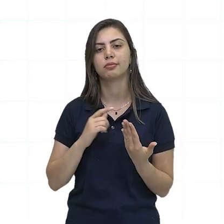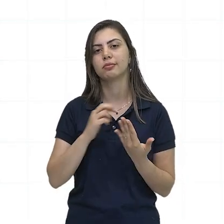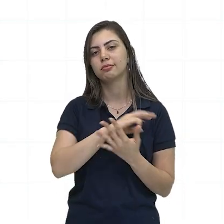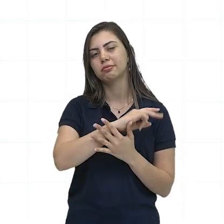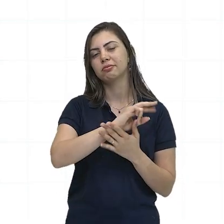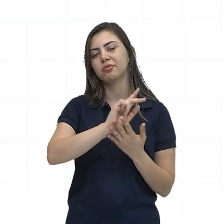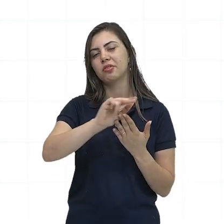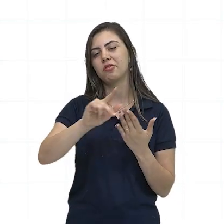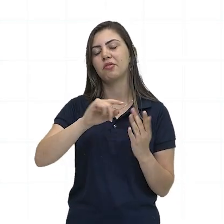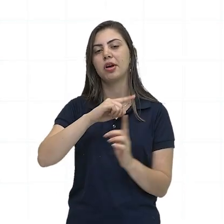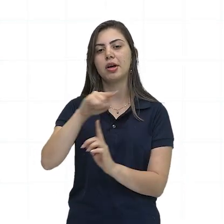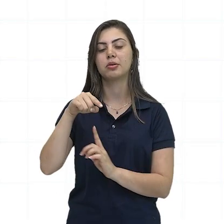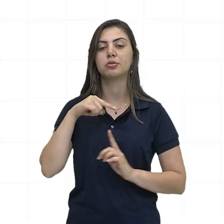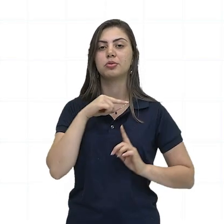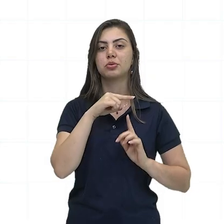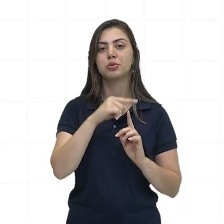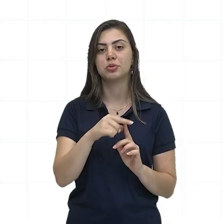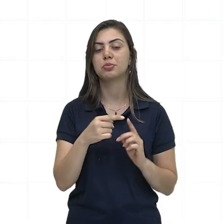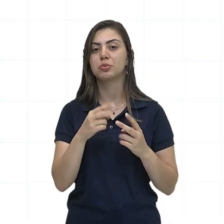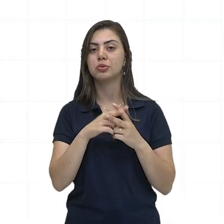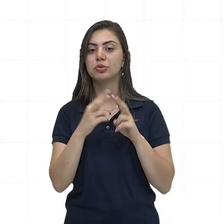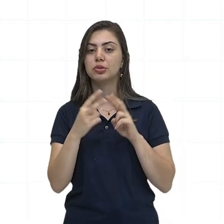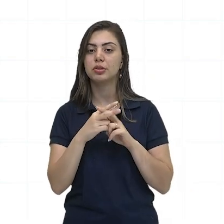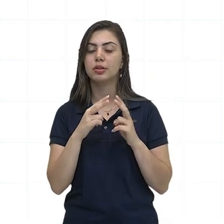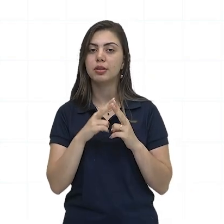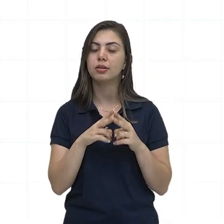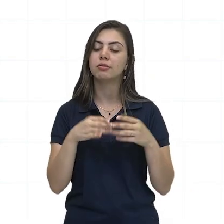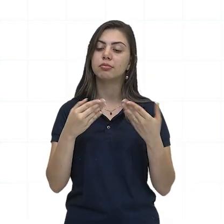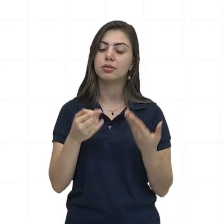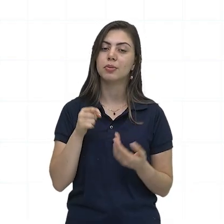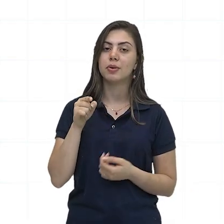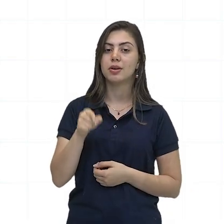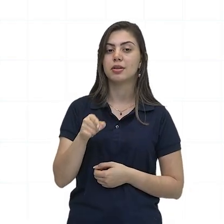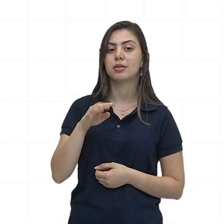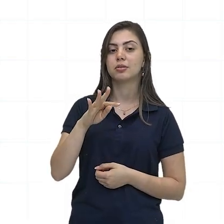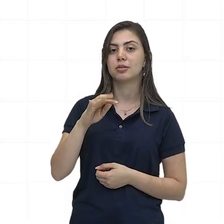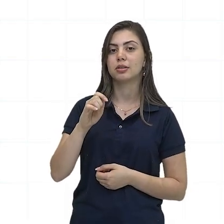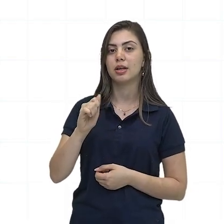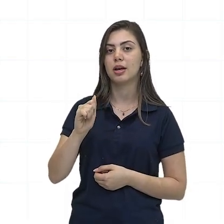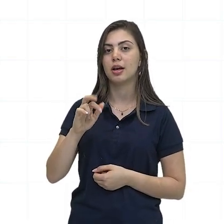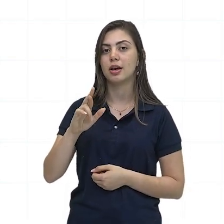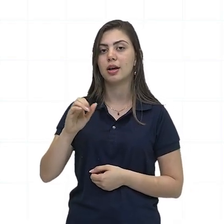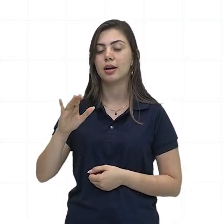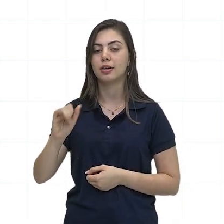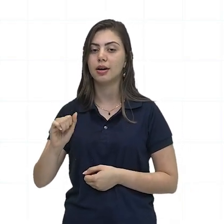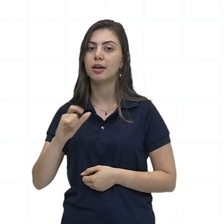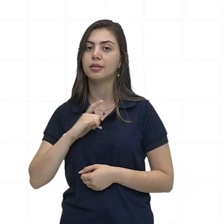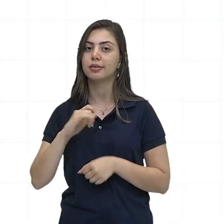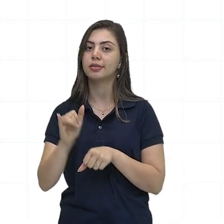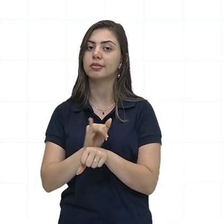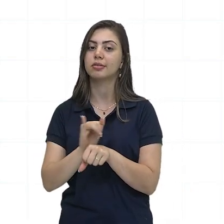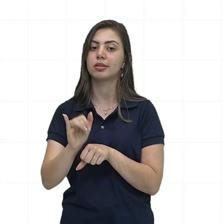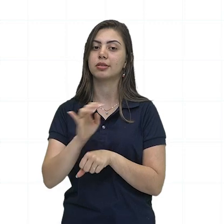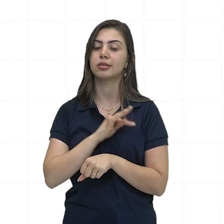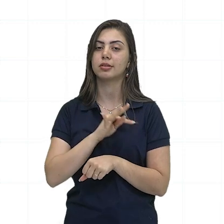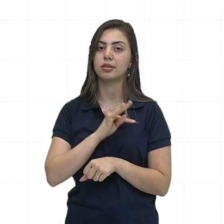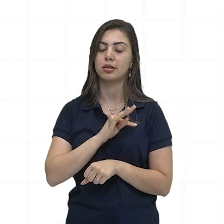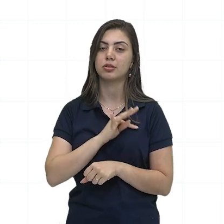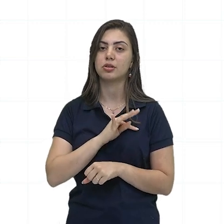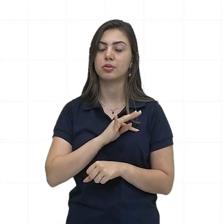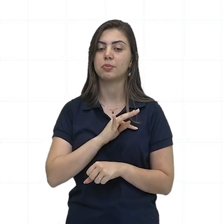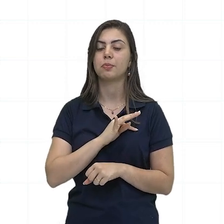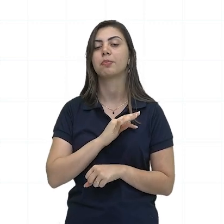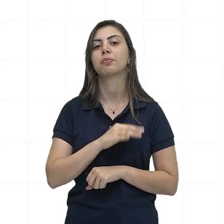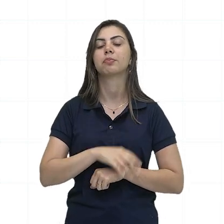modalidades, dentro do tarracá, nós também temos alguns golpes. Então, as formas de golpes